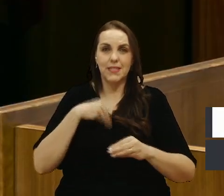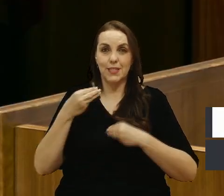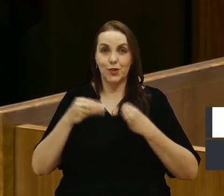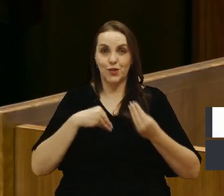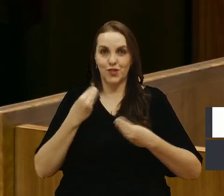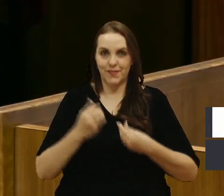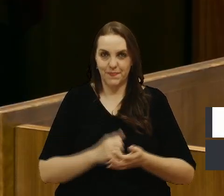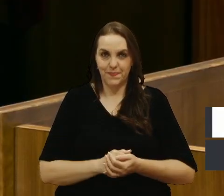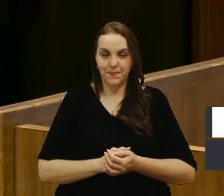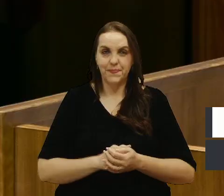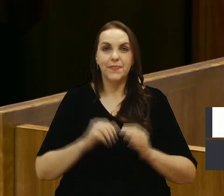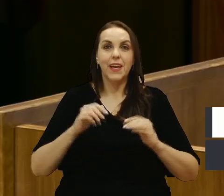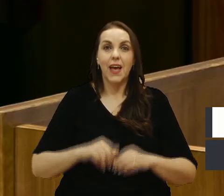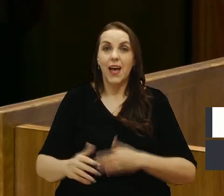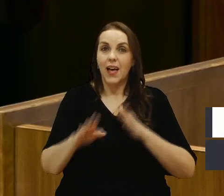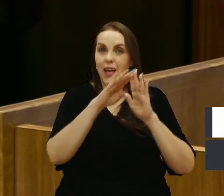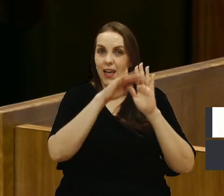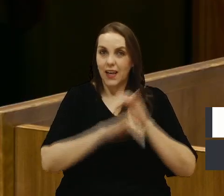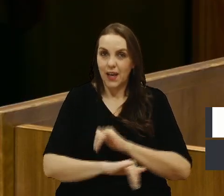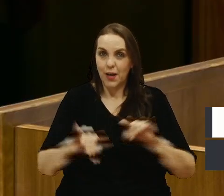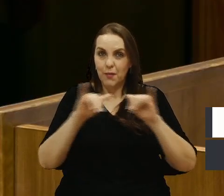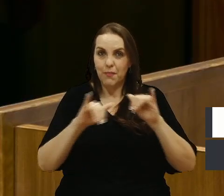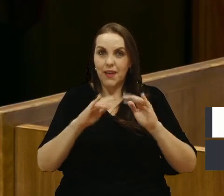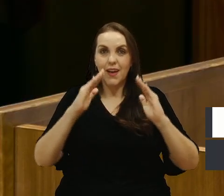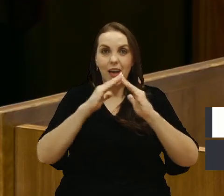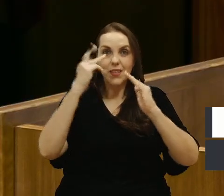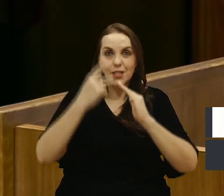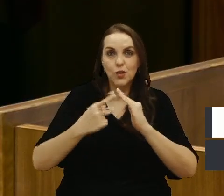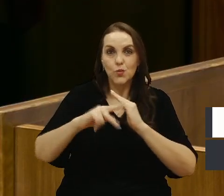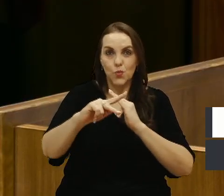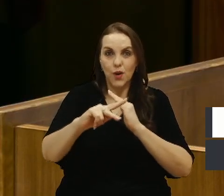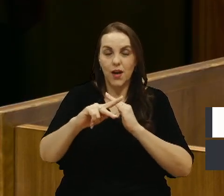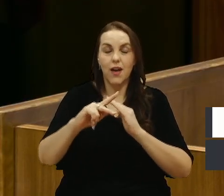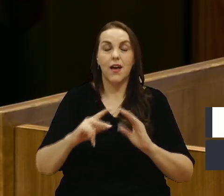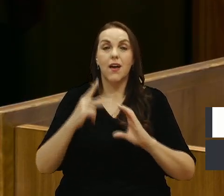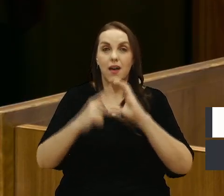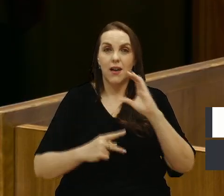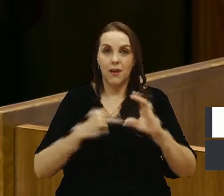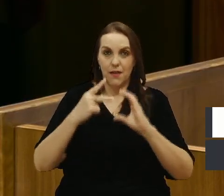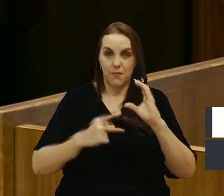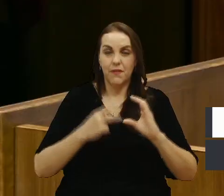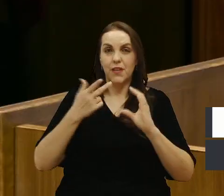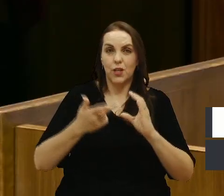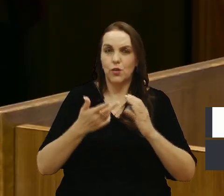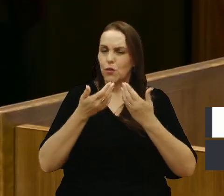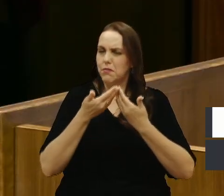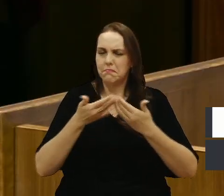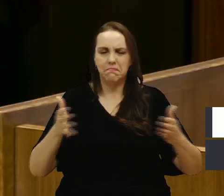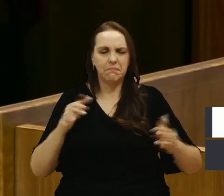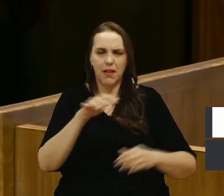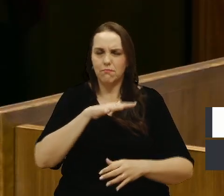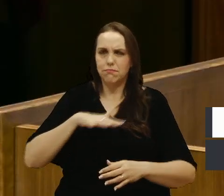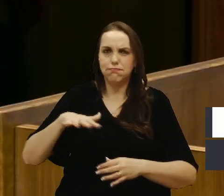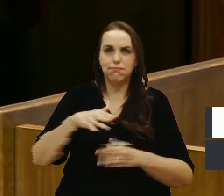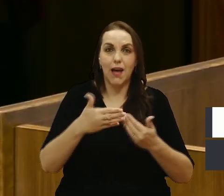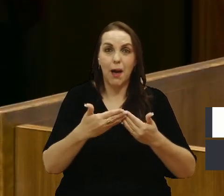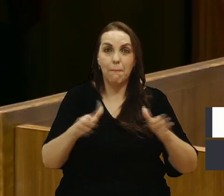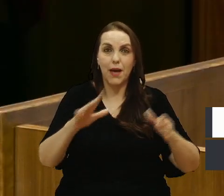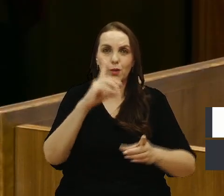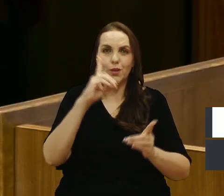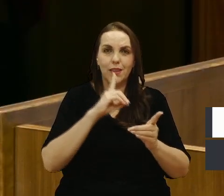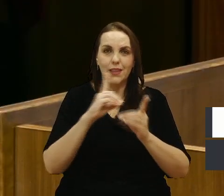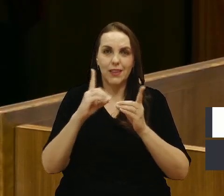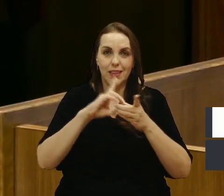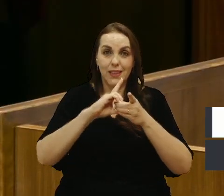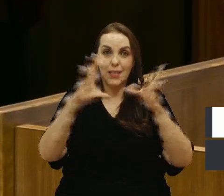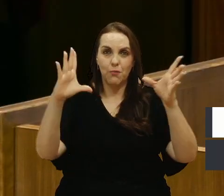A campanha A Casa é Sua reafirma o papel da Câmara Municipal como um espaço público, aberto e democrático. Um espaço onde a